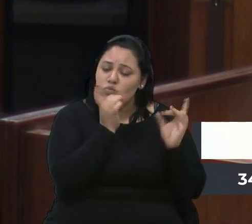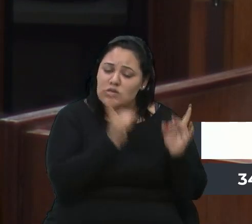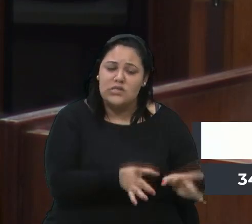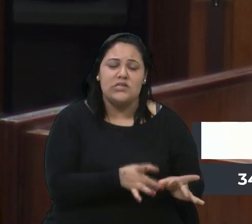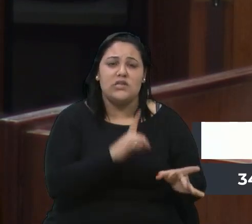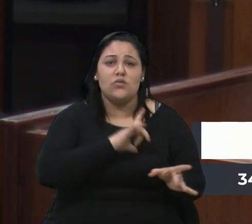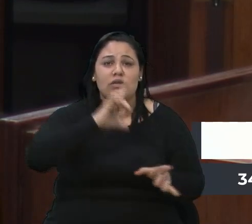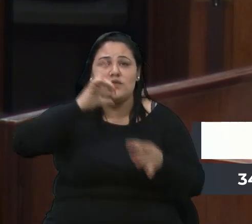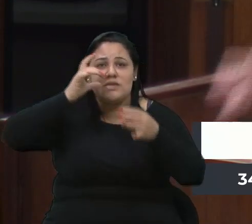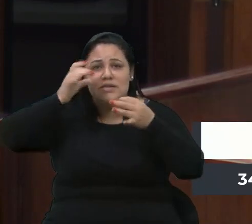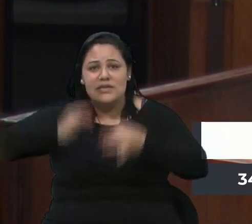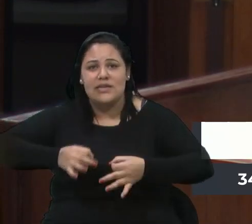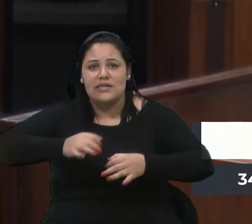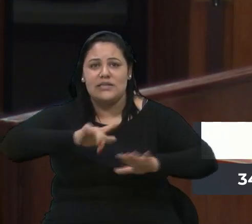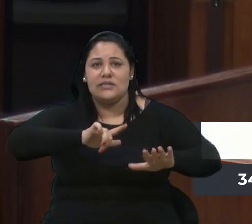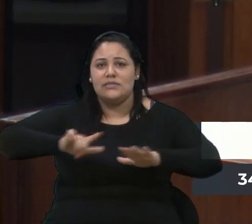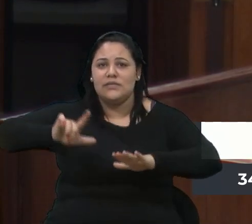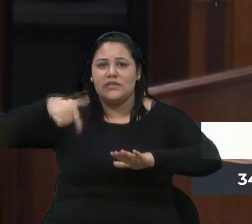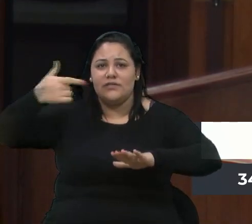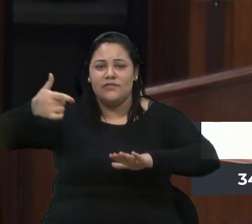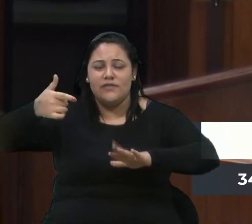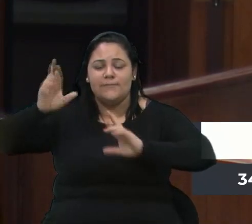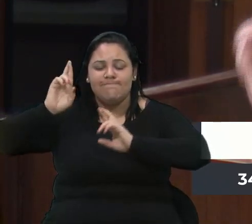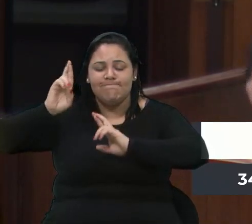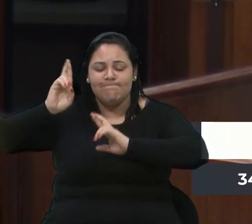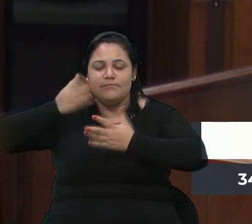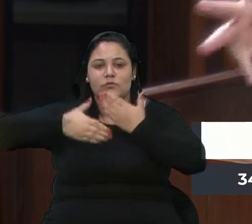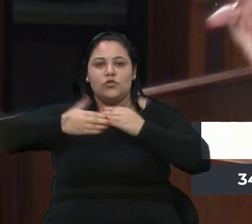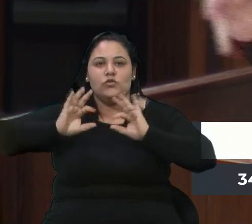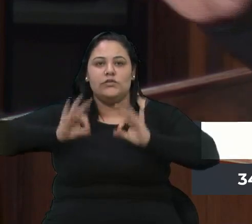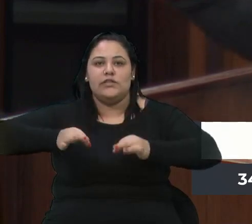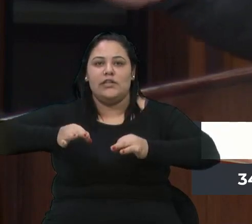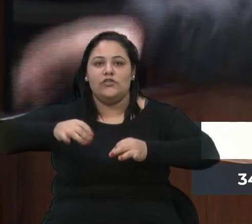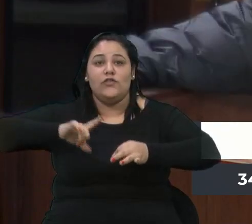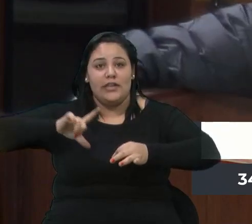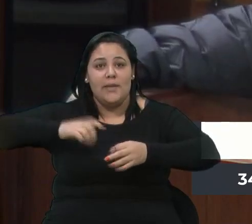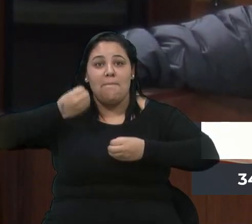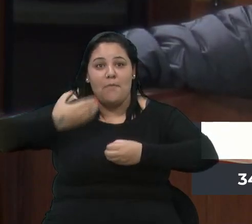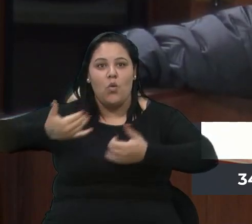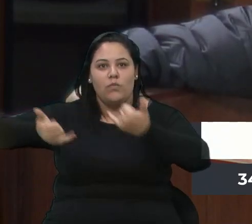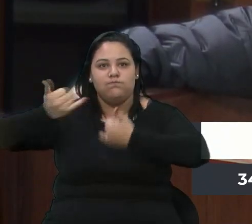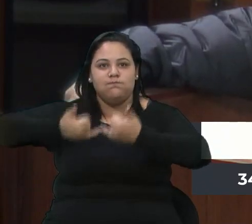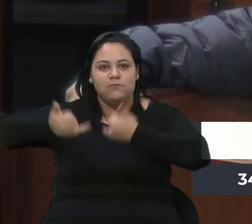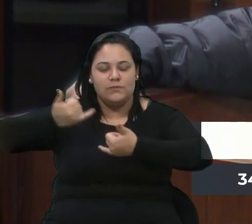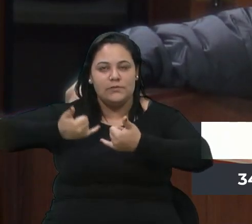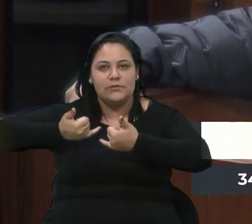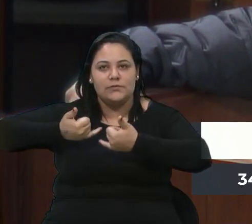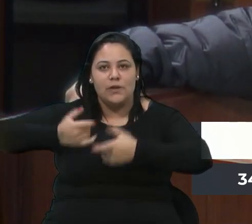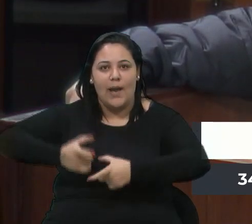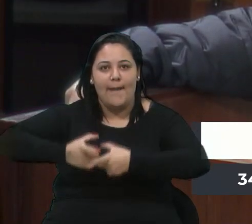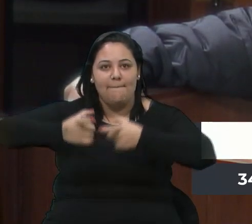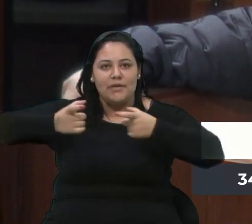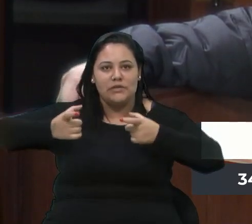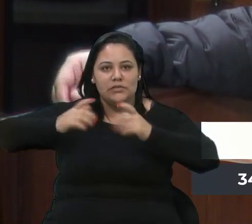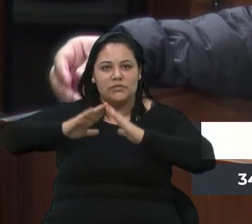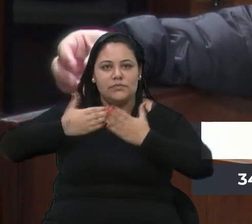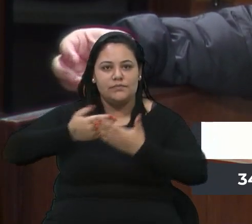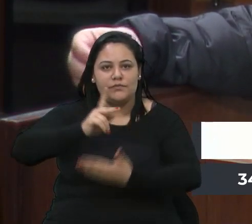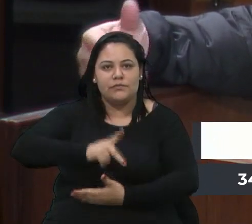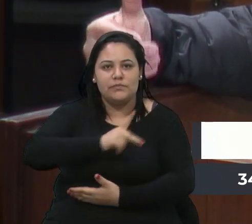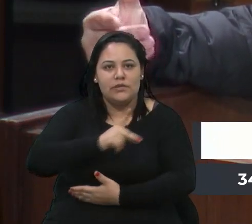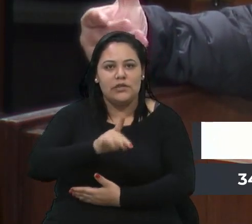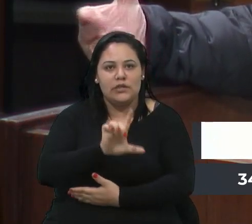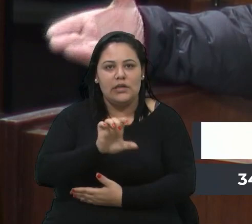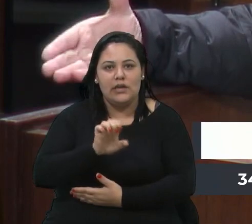certeza que a semana que vem, se tudo der certo, acho que nós vamos ter boas novidades com a ampliação da Padre Leonardo